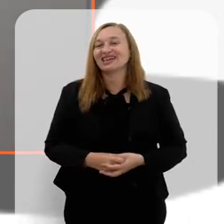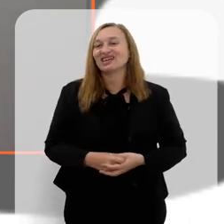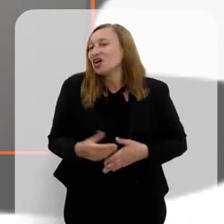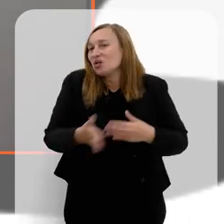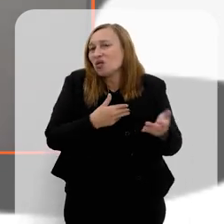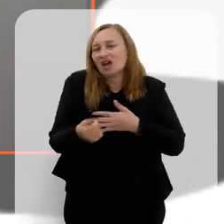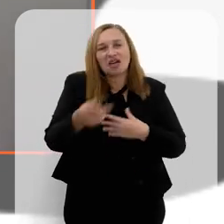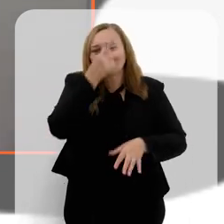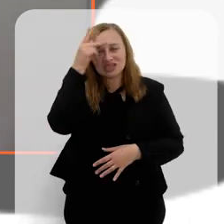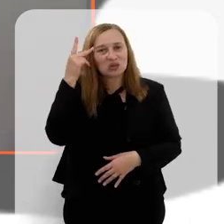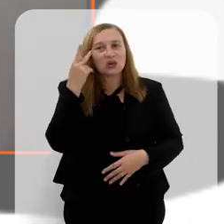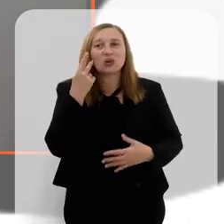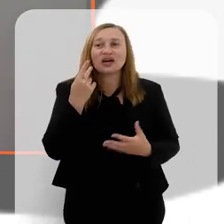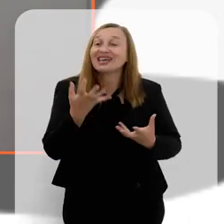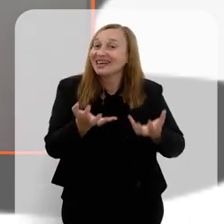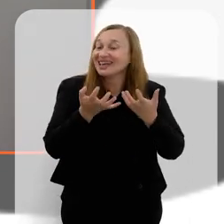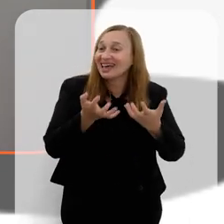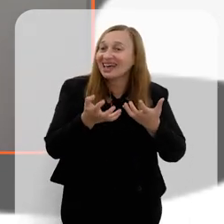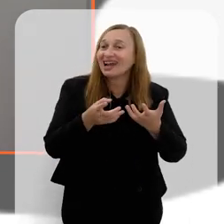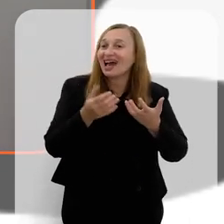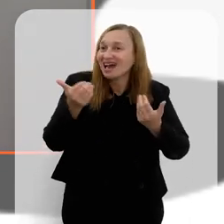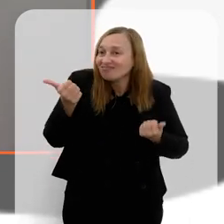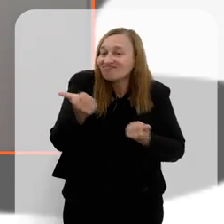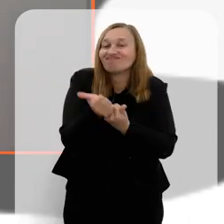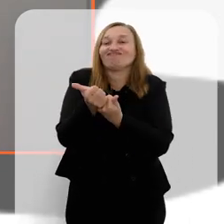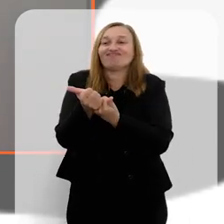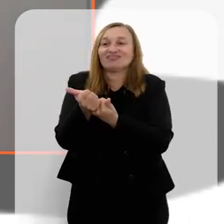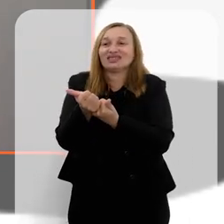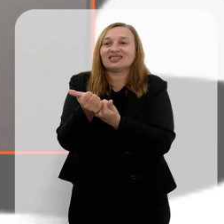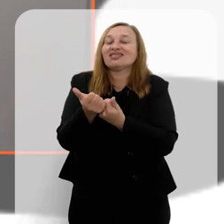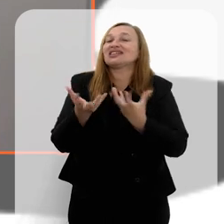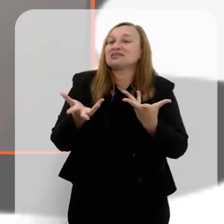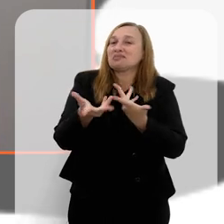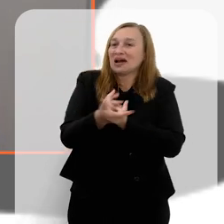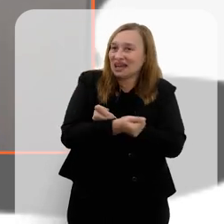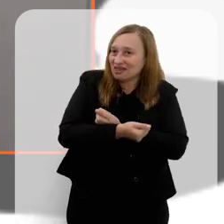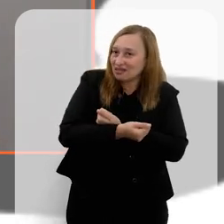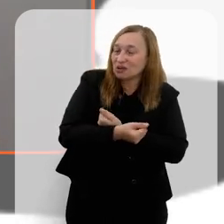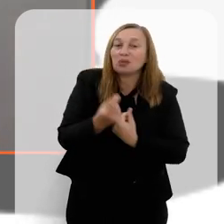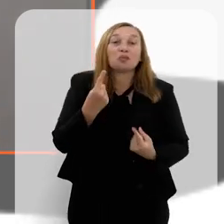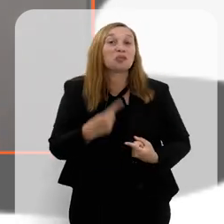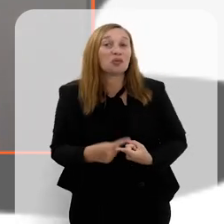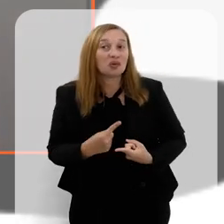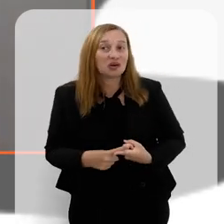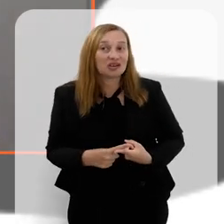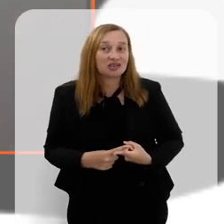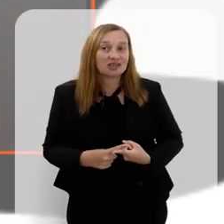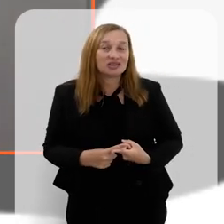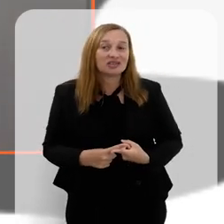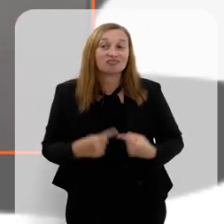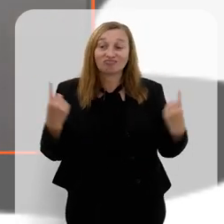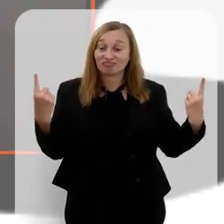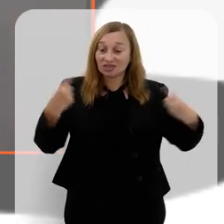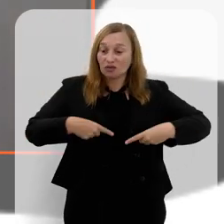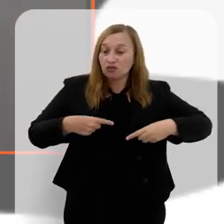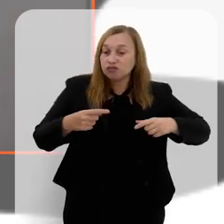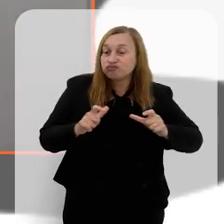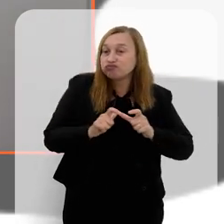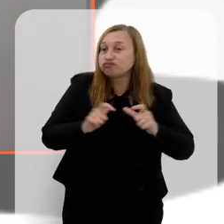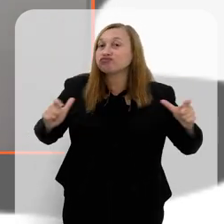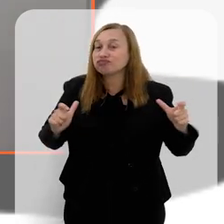políticos, né? Qualquer pessoa que queira ajudar vai ser maravilhoso, porque é um baita